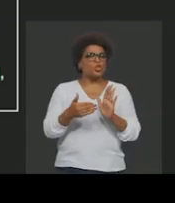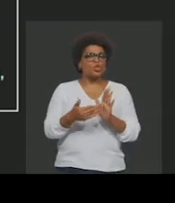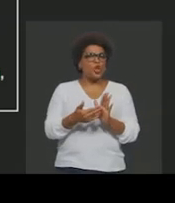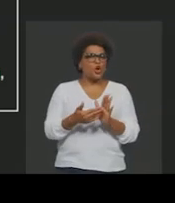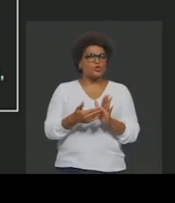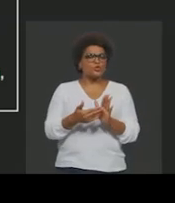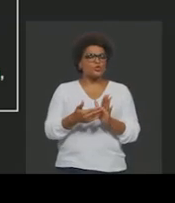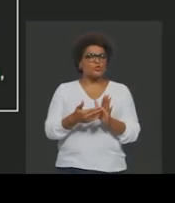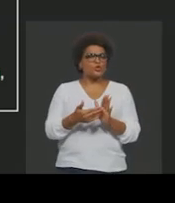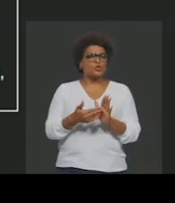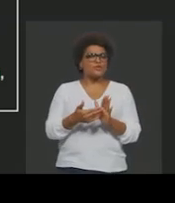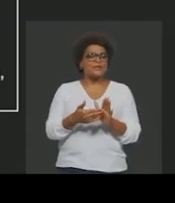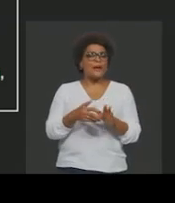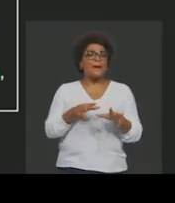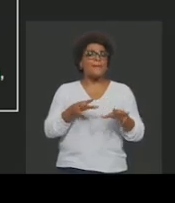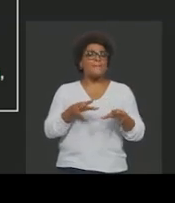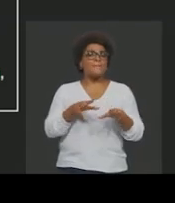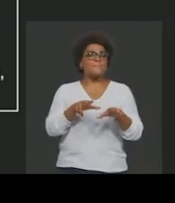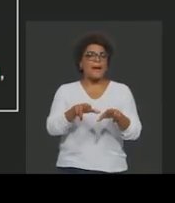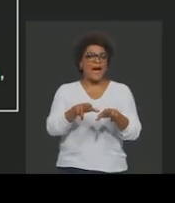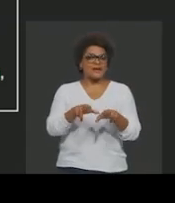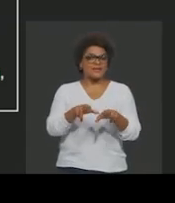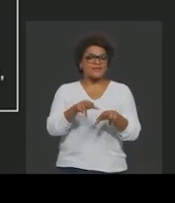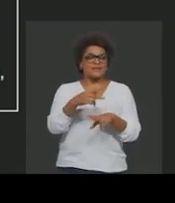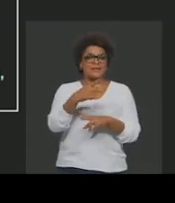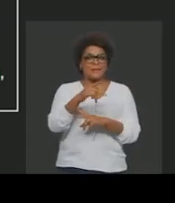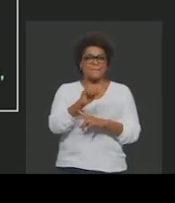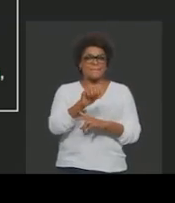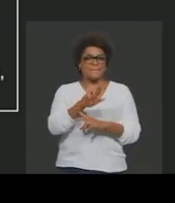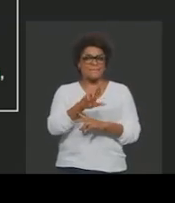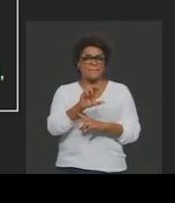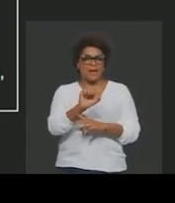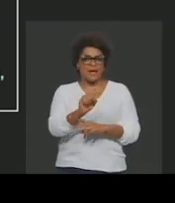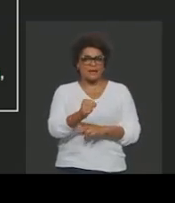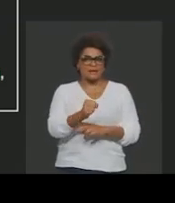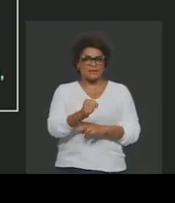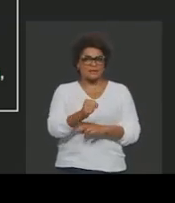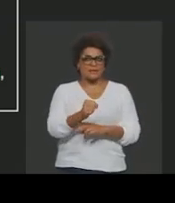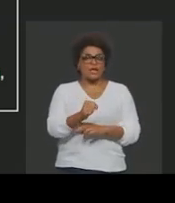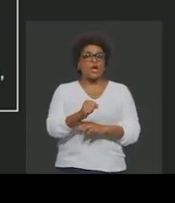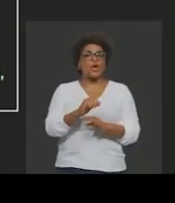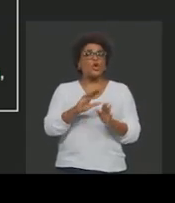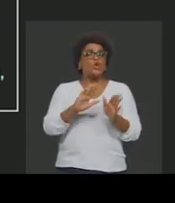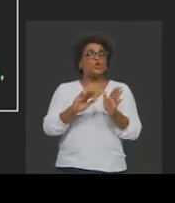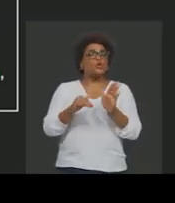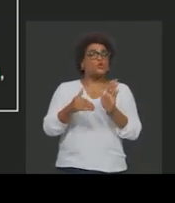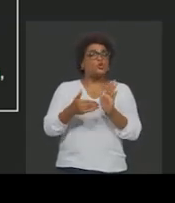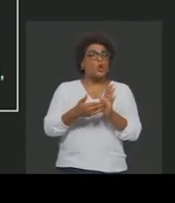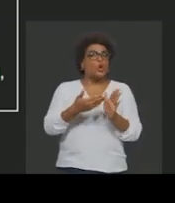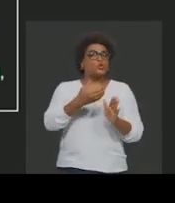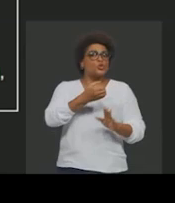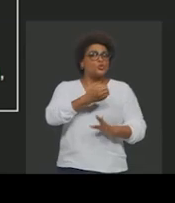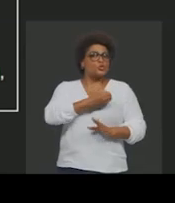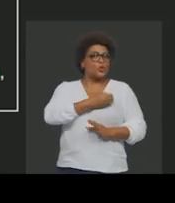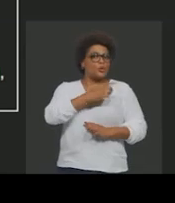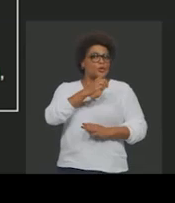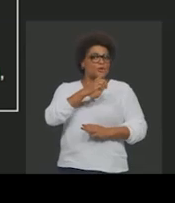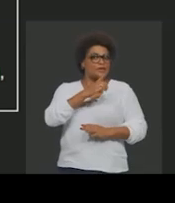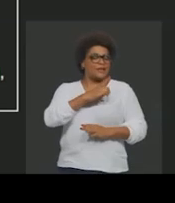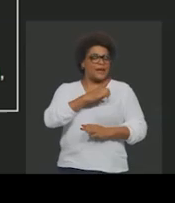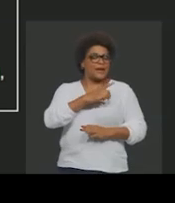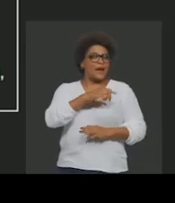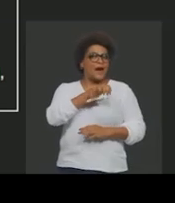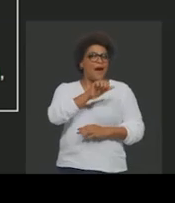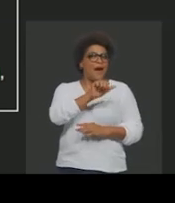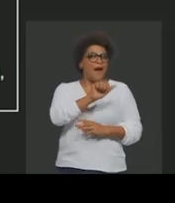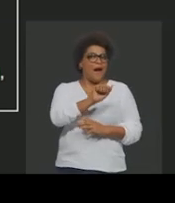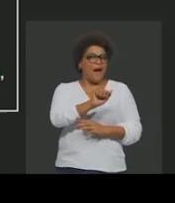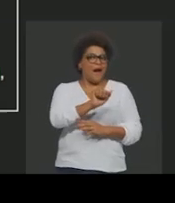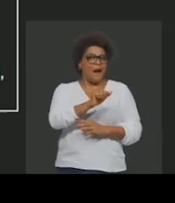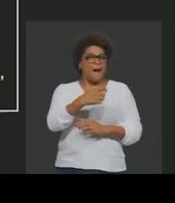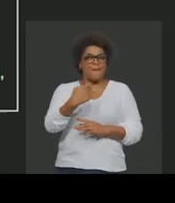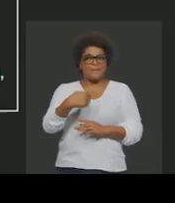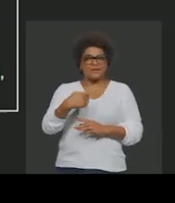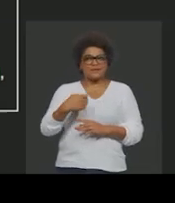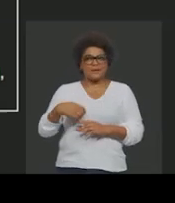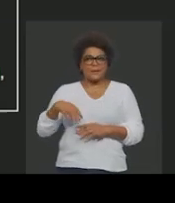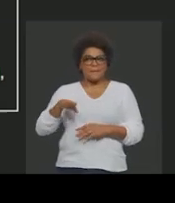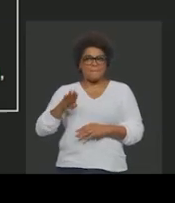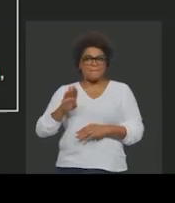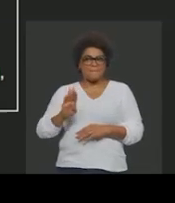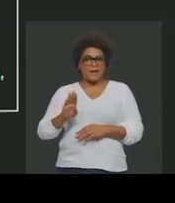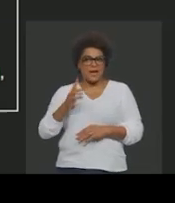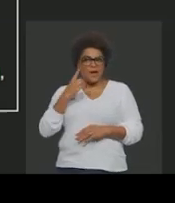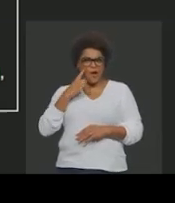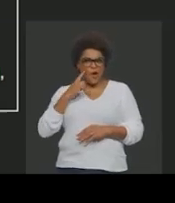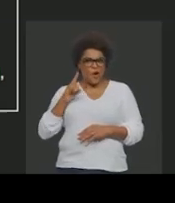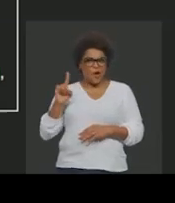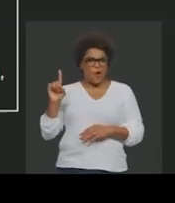tal forma que o primeiro número esteja em A e o segundo esteja em B. Então, por exemplo, se você começar com o número 1 lá do A, que eu